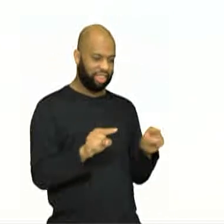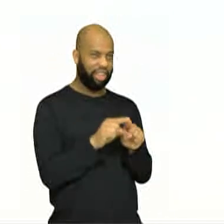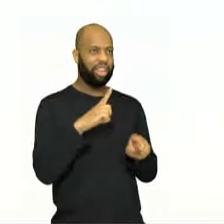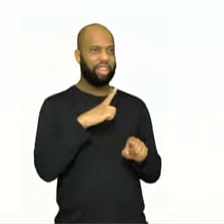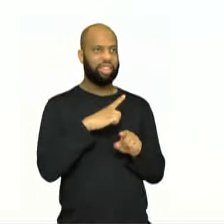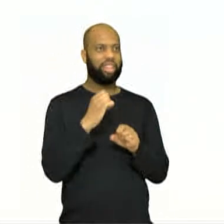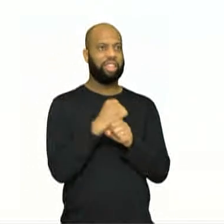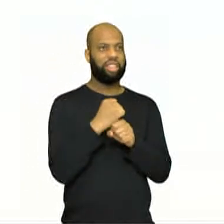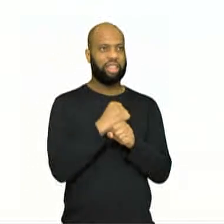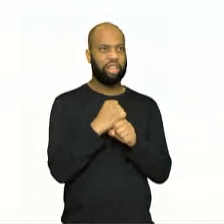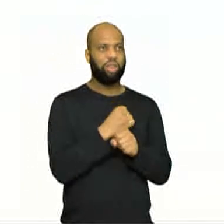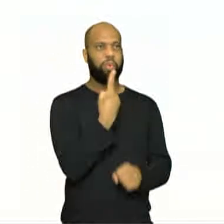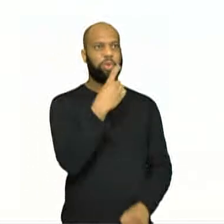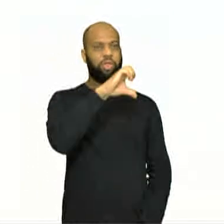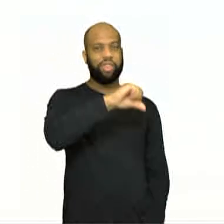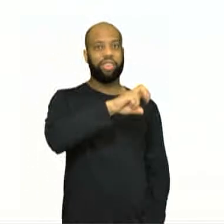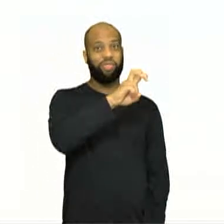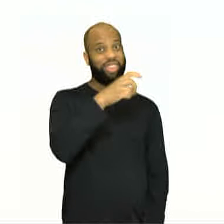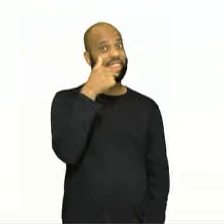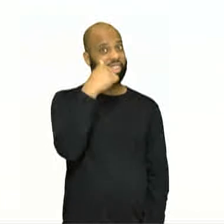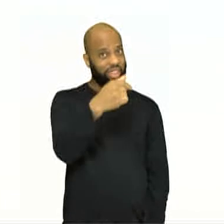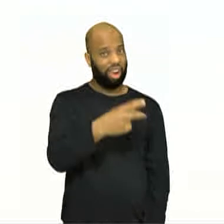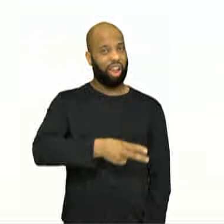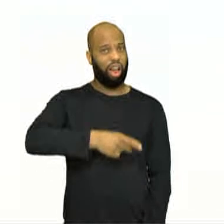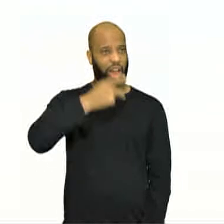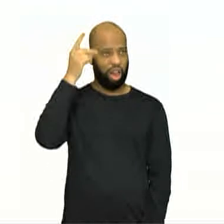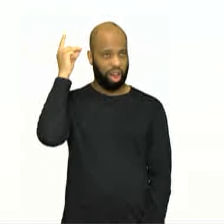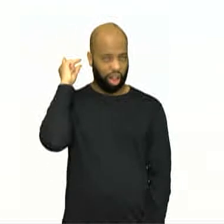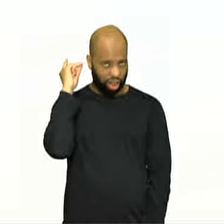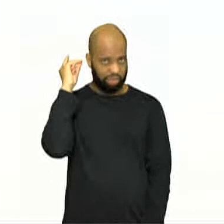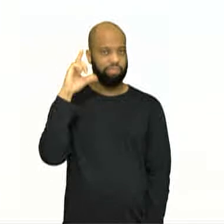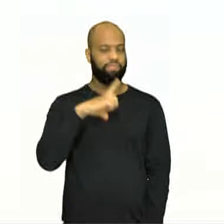datada, inclusive a data está registrada ali, né,